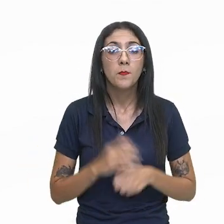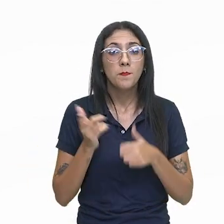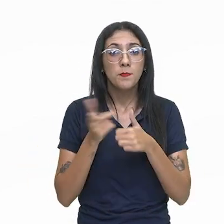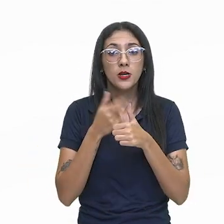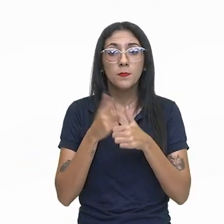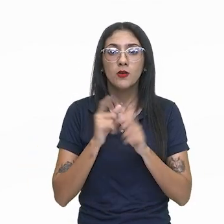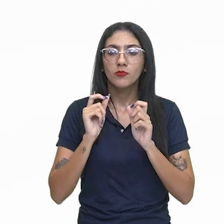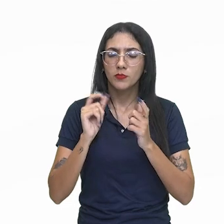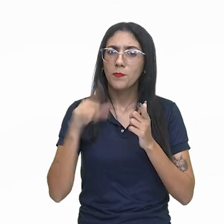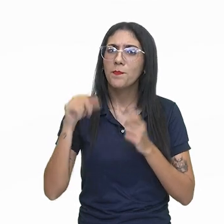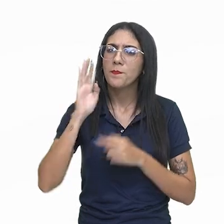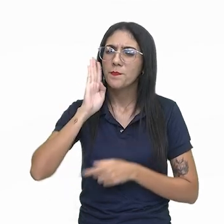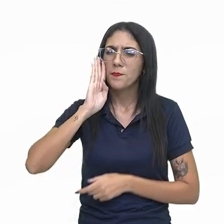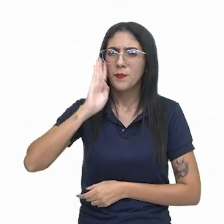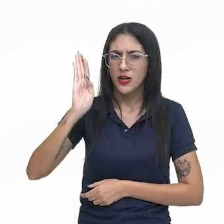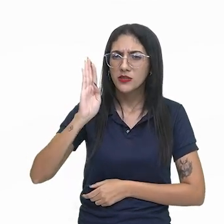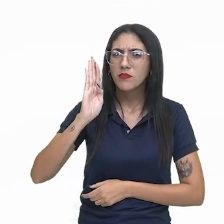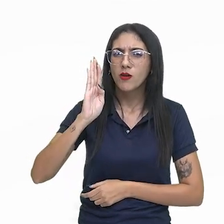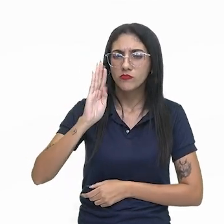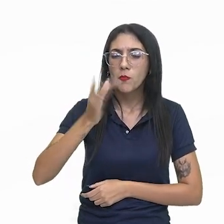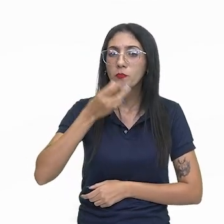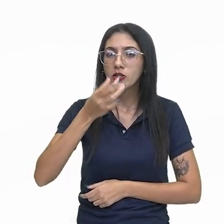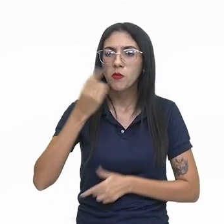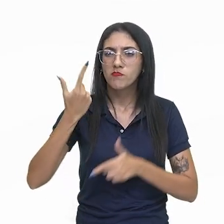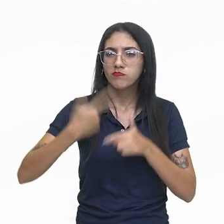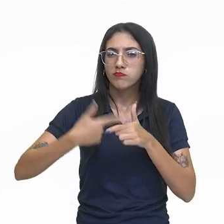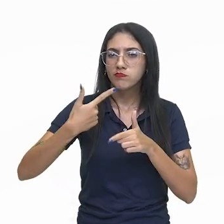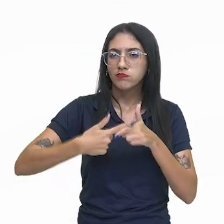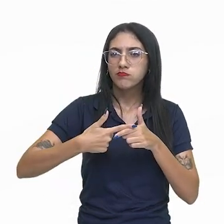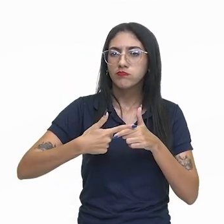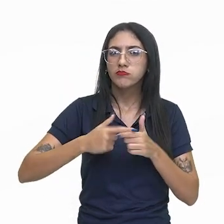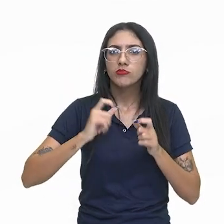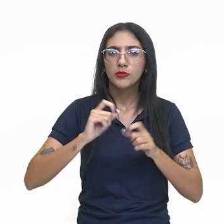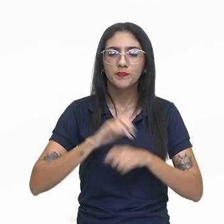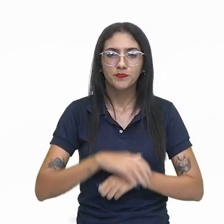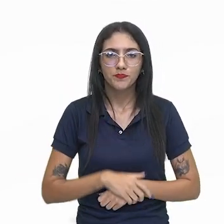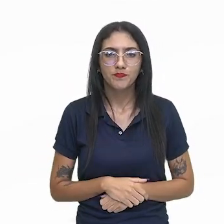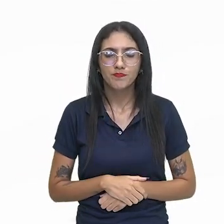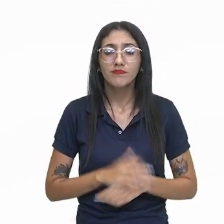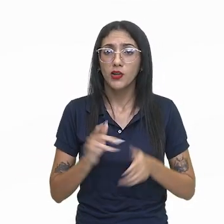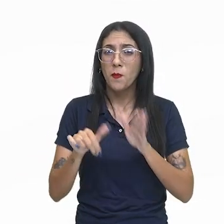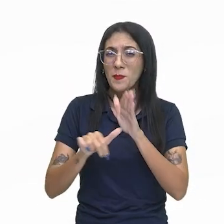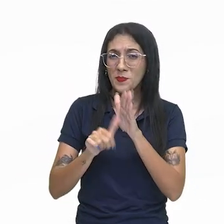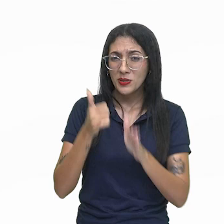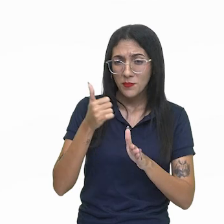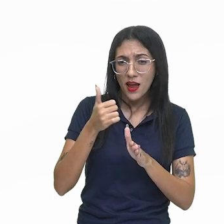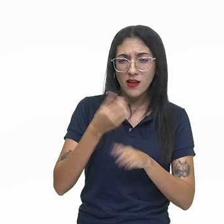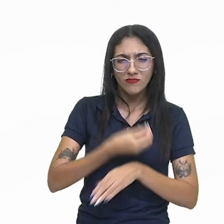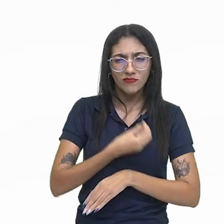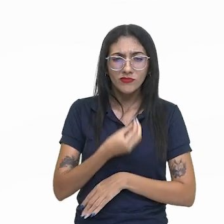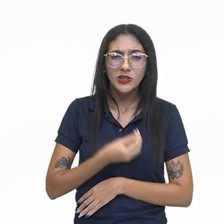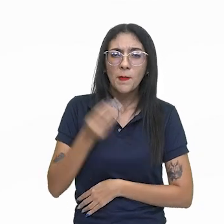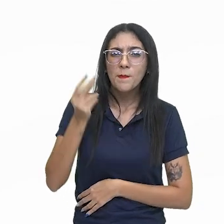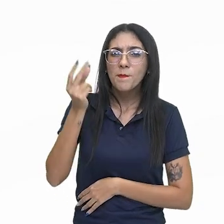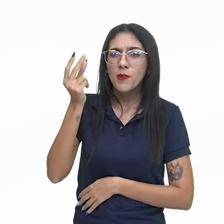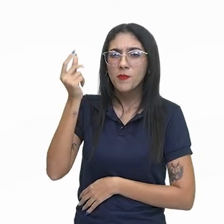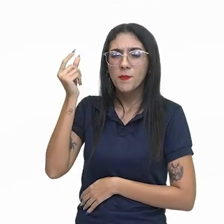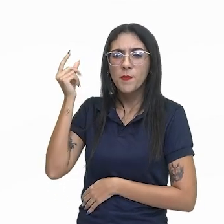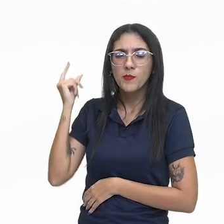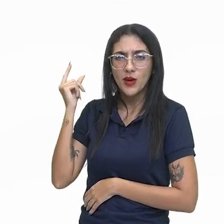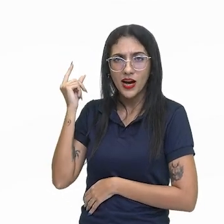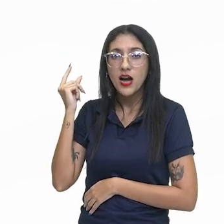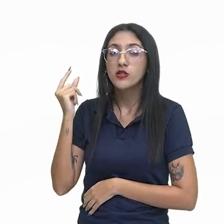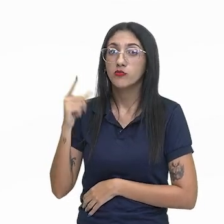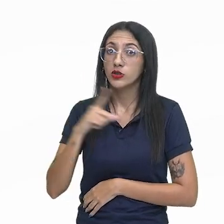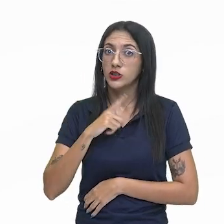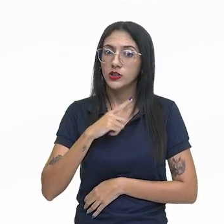a principal crítica, na verdade, feita a essa hipótese, é o fato de que os primeiros seres vivos